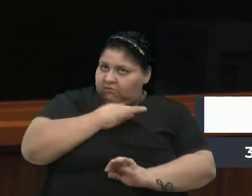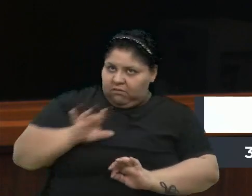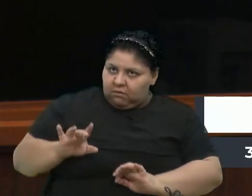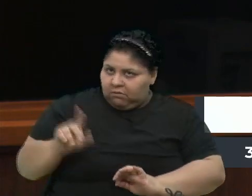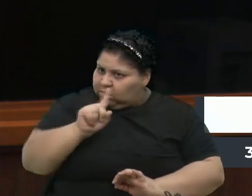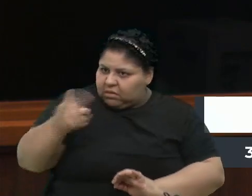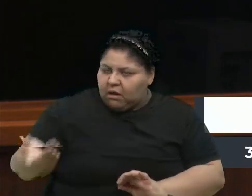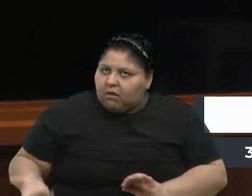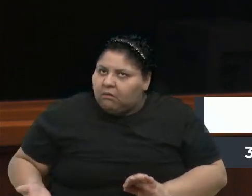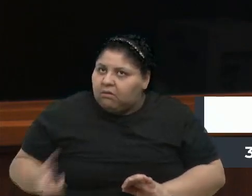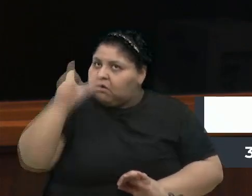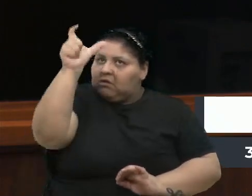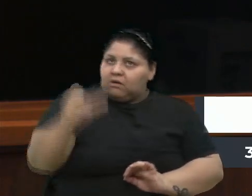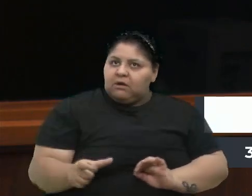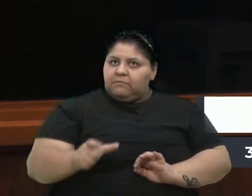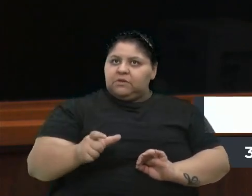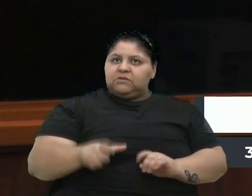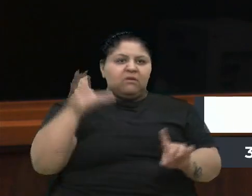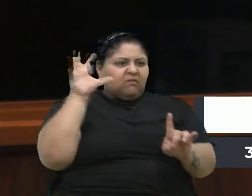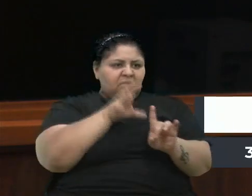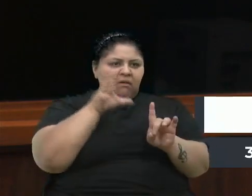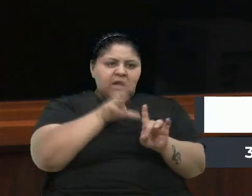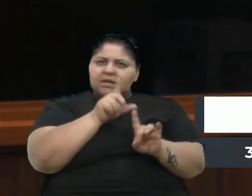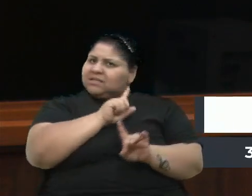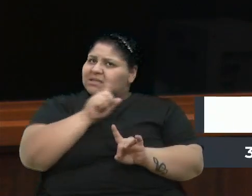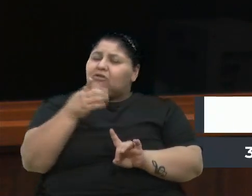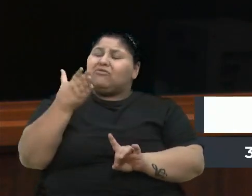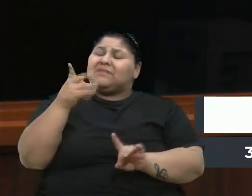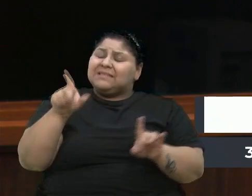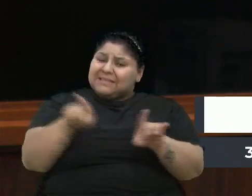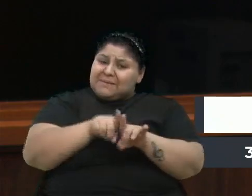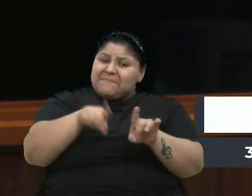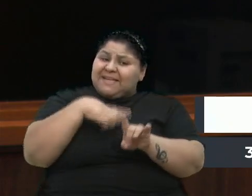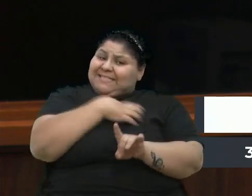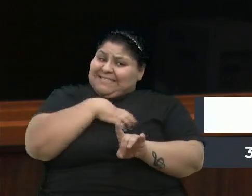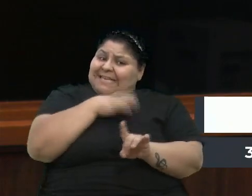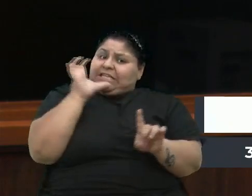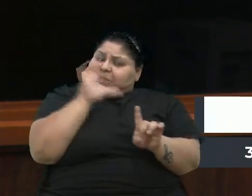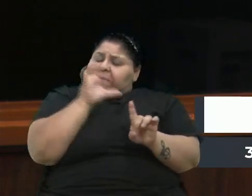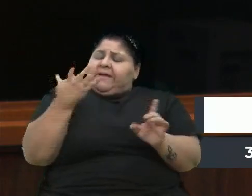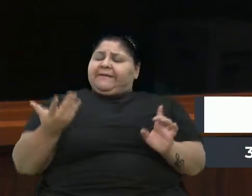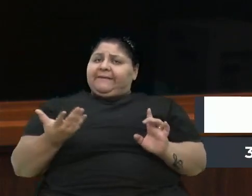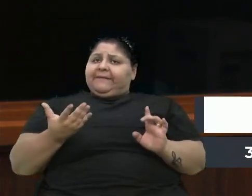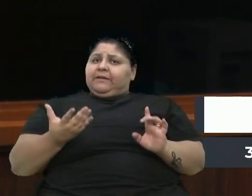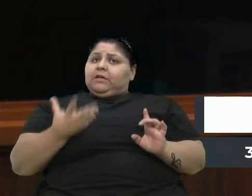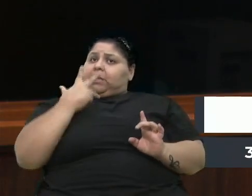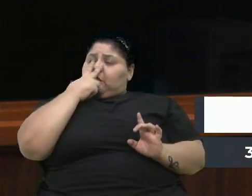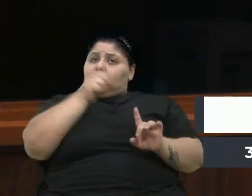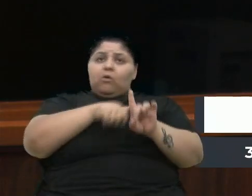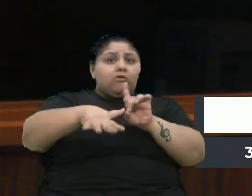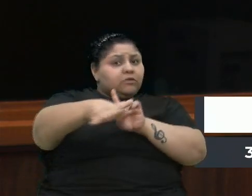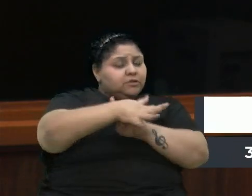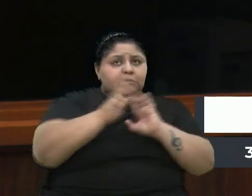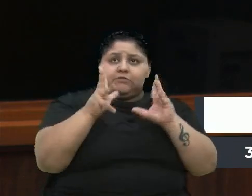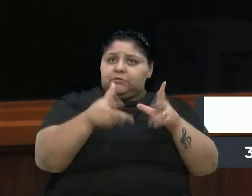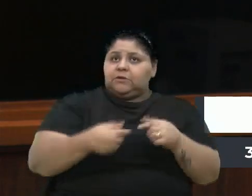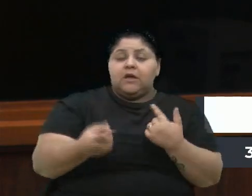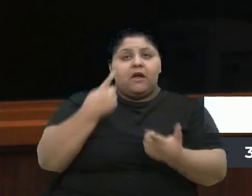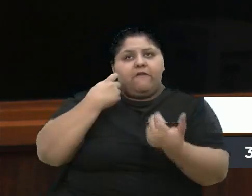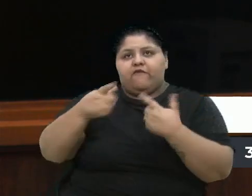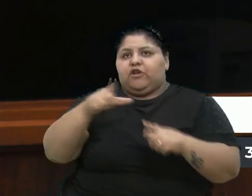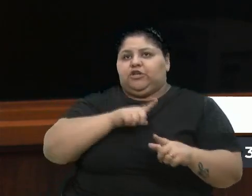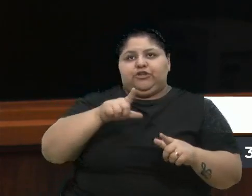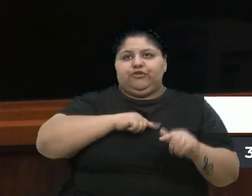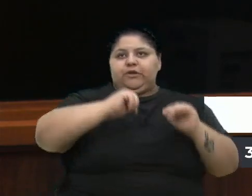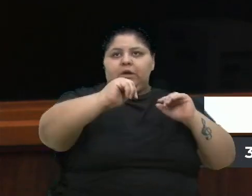são uma ameaça, elas também são ameaçadas, como na sociedade como um todo. A violência não tem classe social. Ou agora a gente